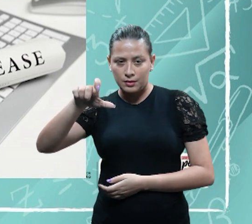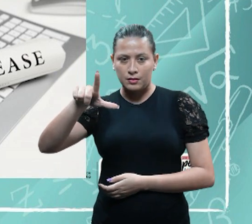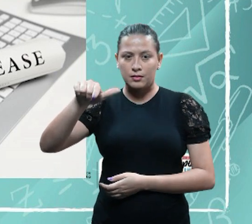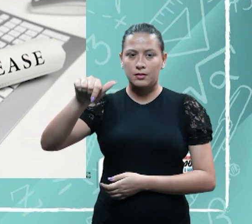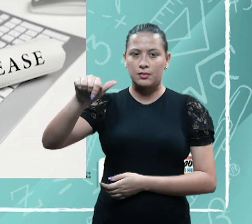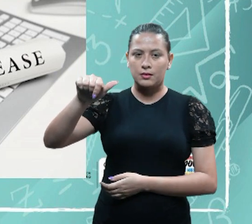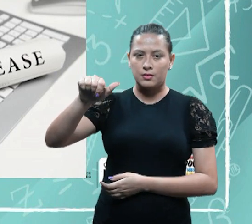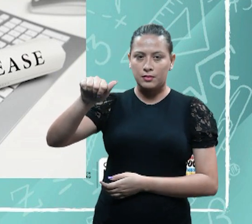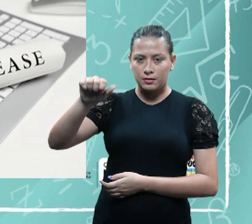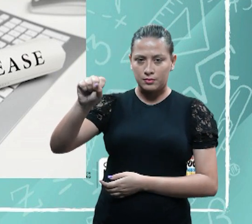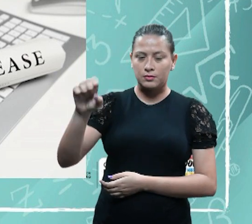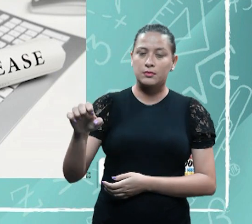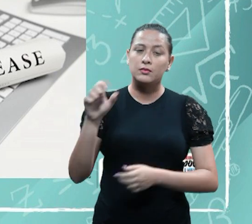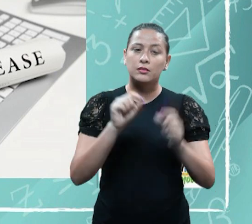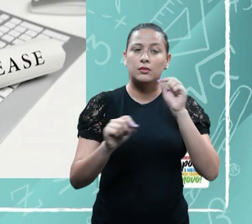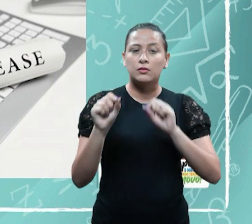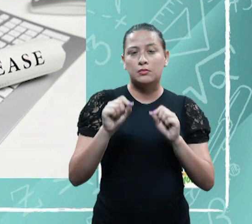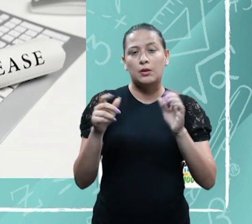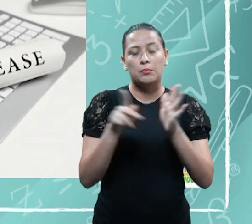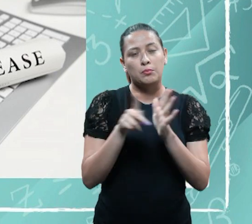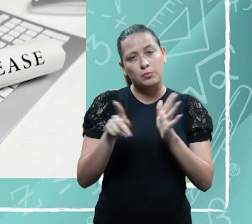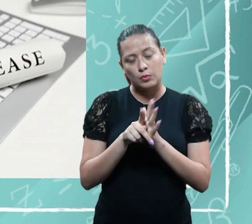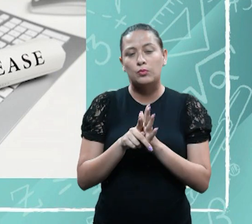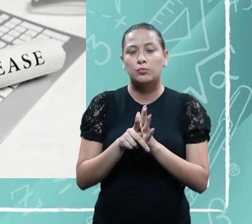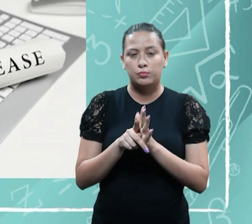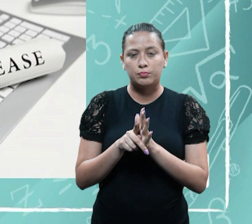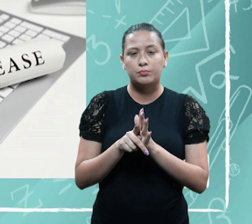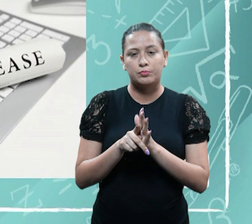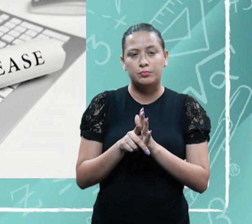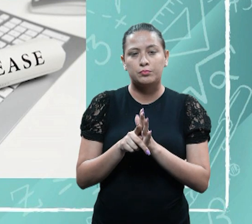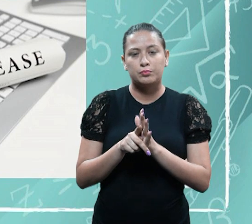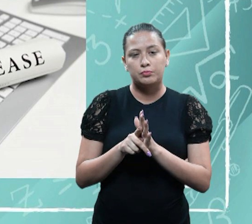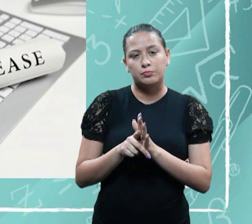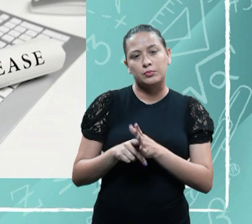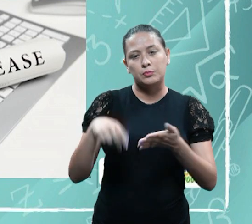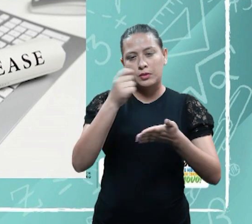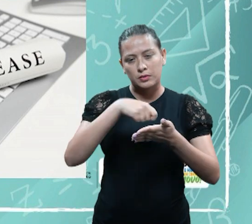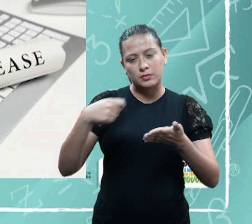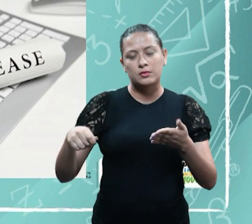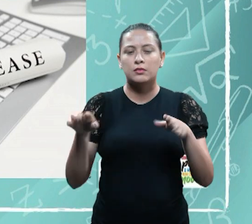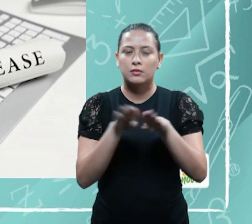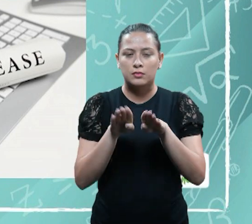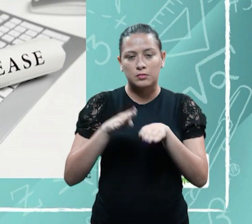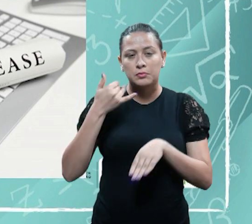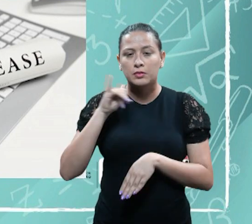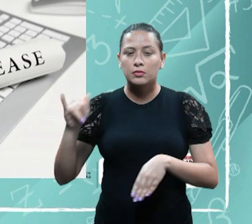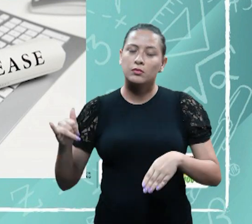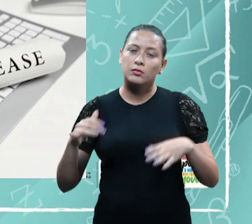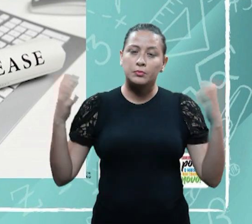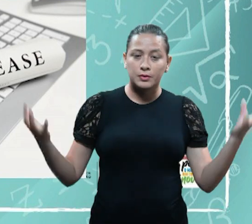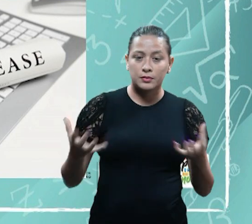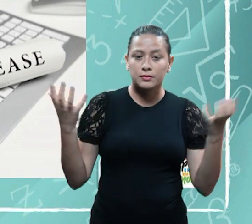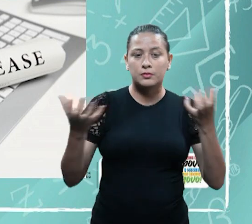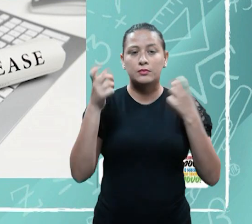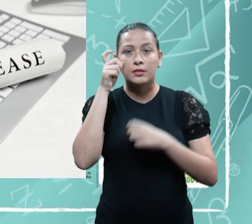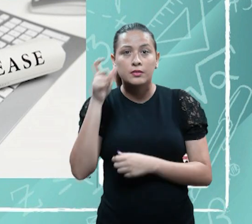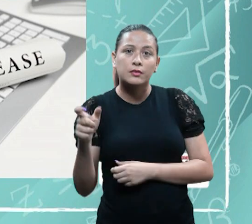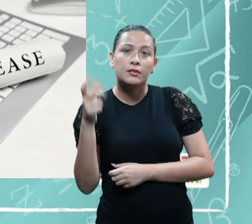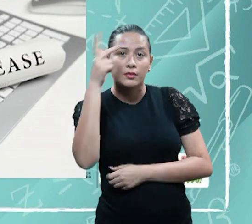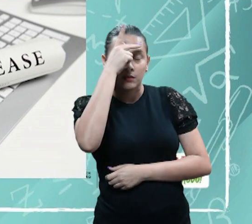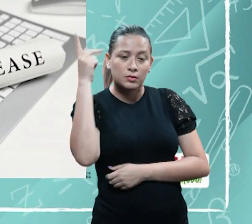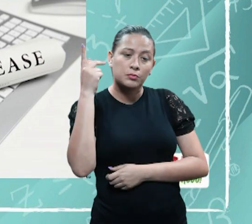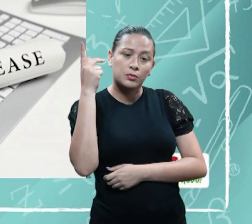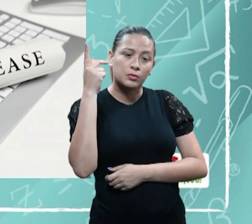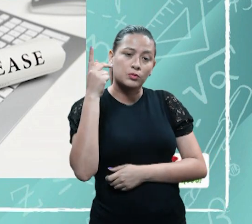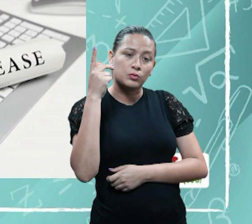dirigido exclusivamente para a empresa escrita e eletrônica, né? No intuito de quê? De despertar esse interesse do jornalista